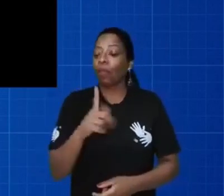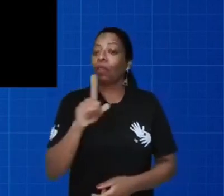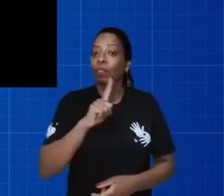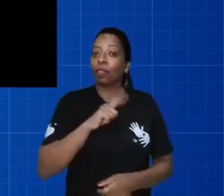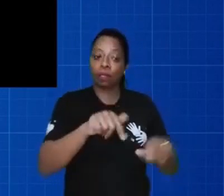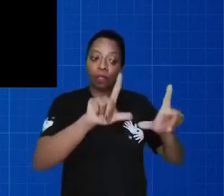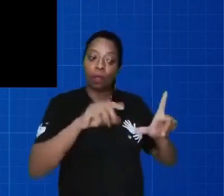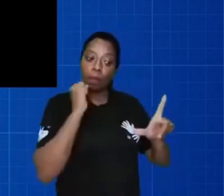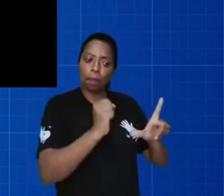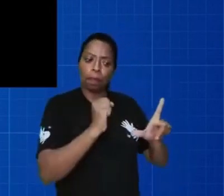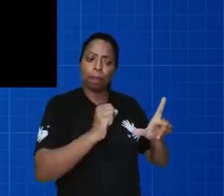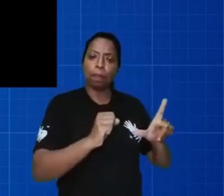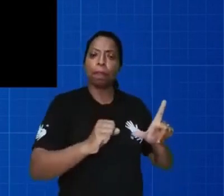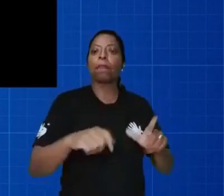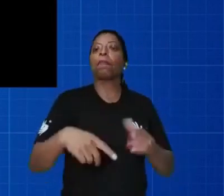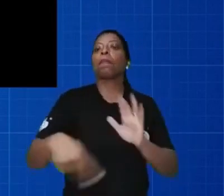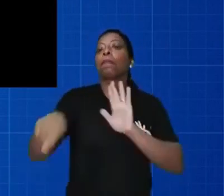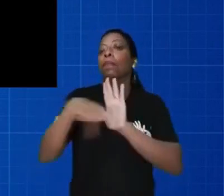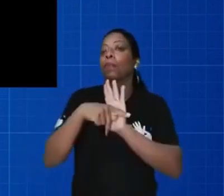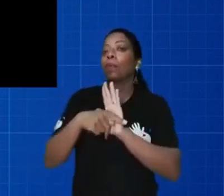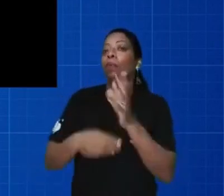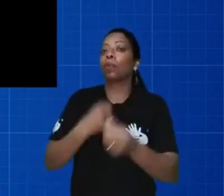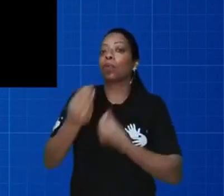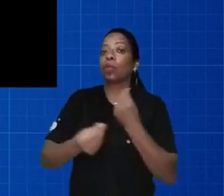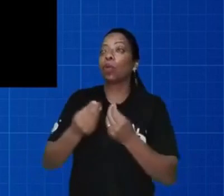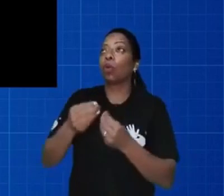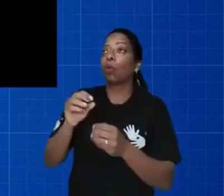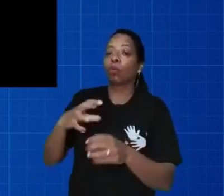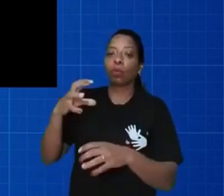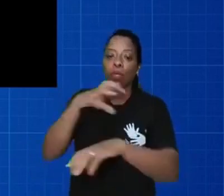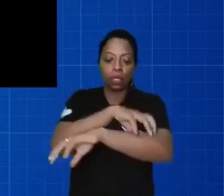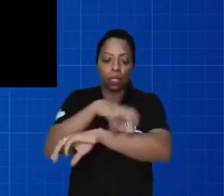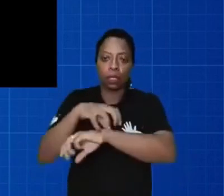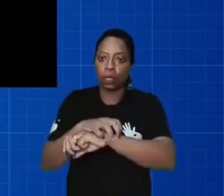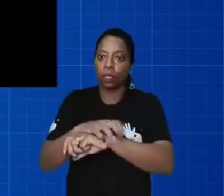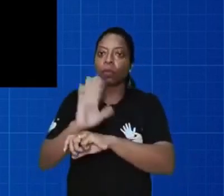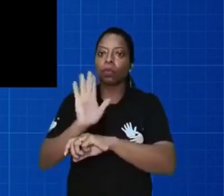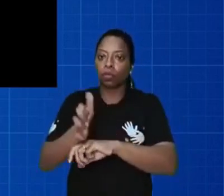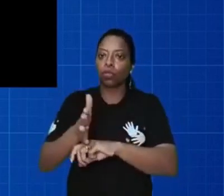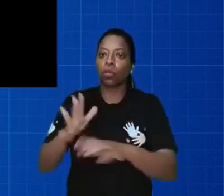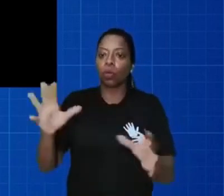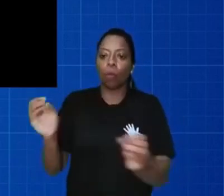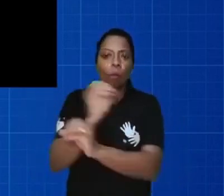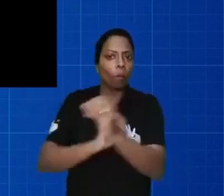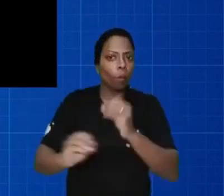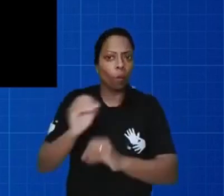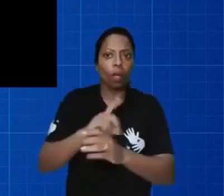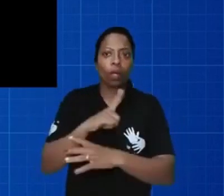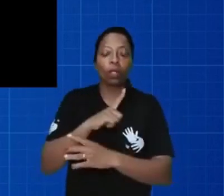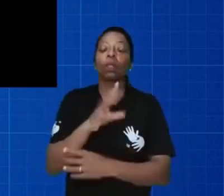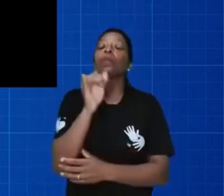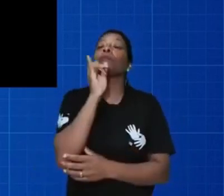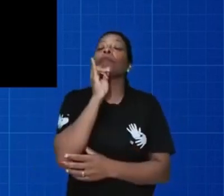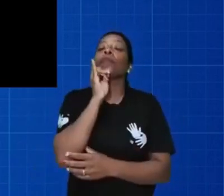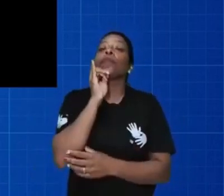campanha de vacinação contra o Covid, né? É o maior exemplo de uma campanha de sucesso. Então, antes do início da campanha, tínhamos